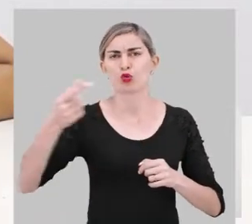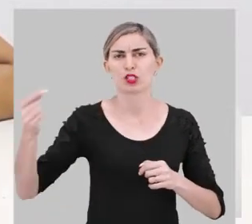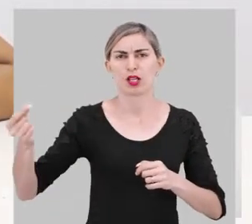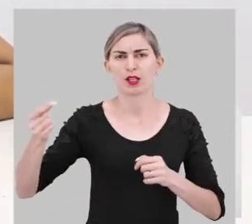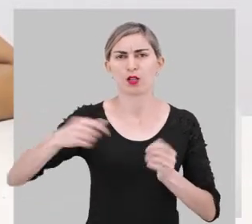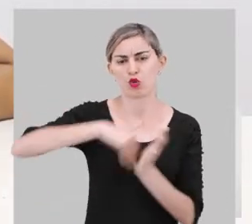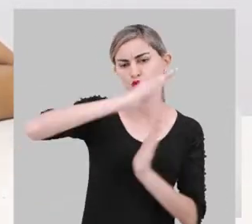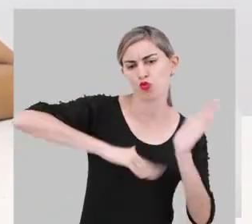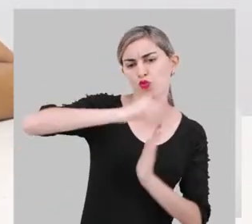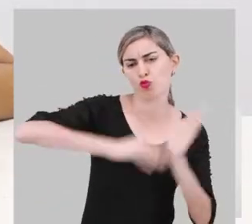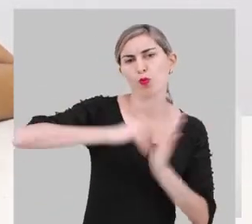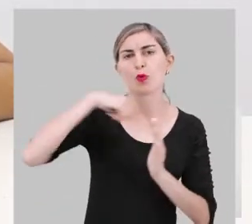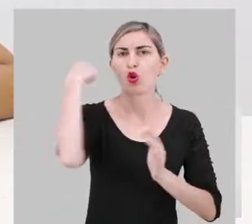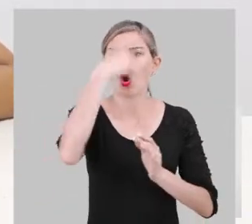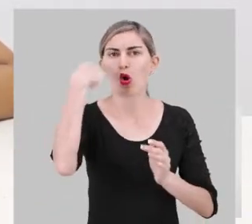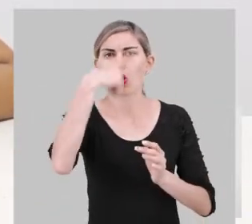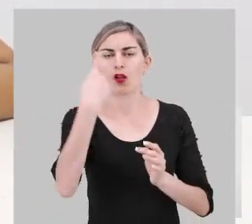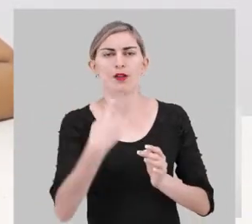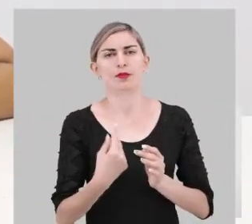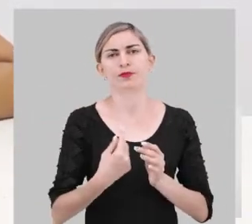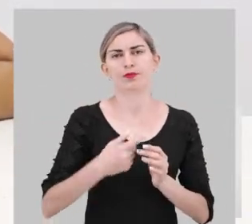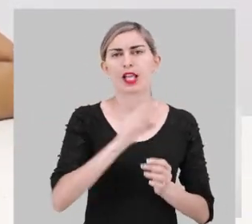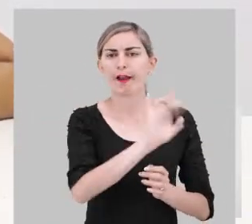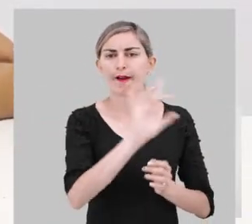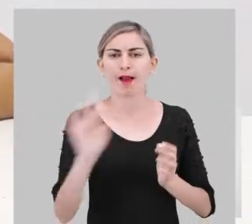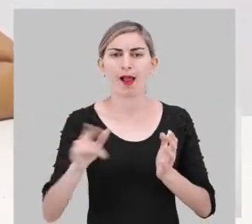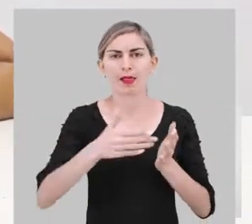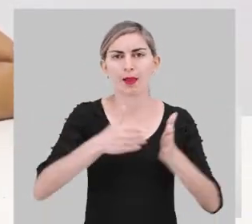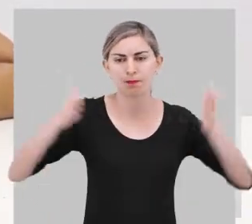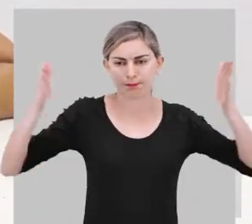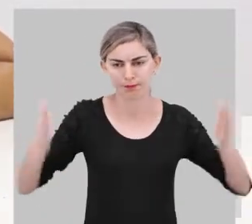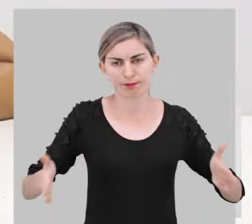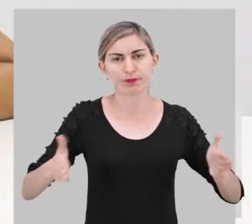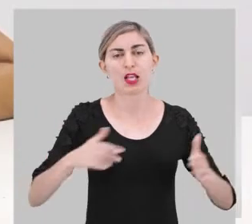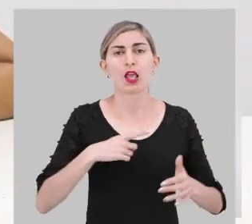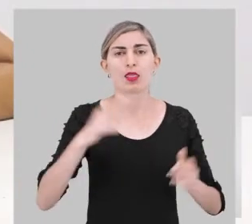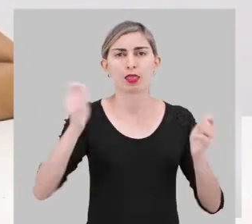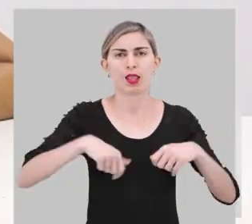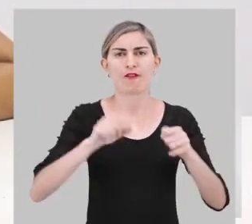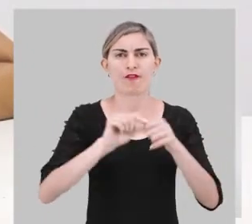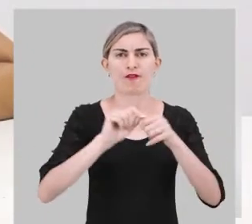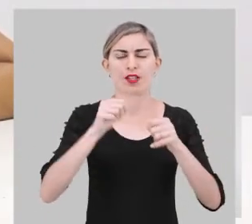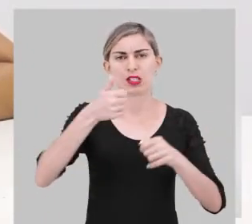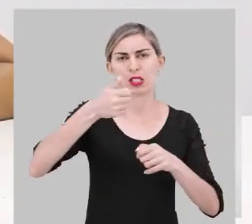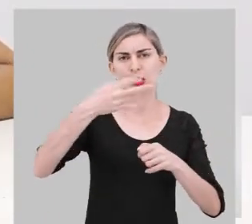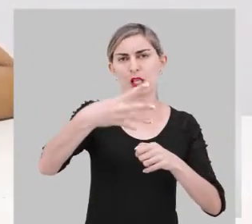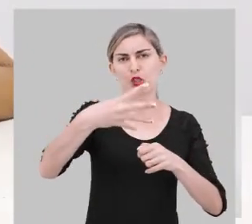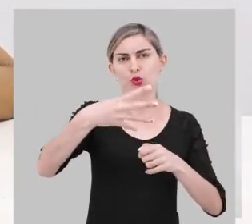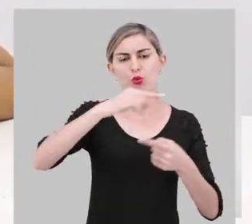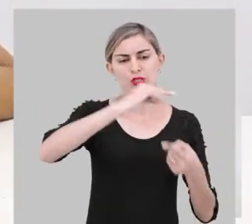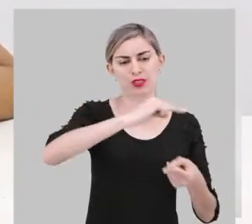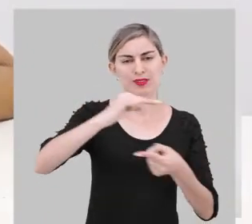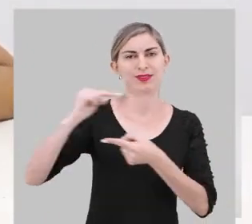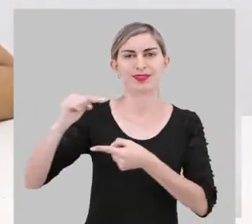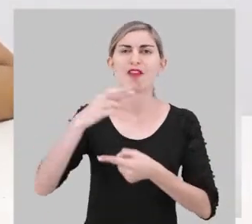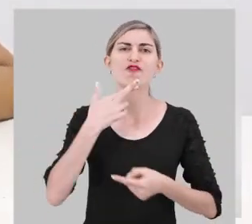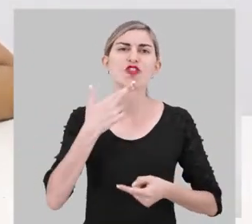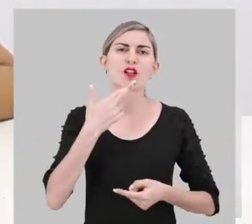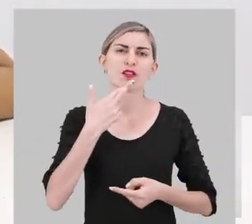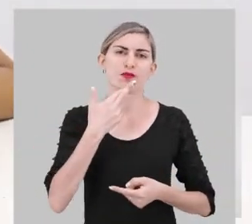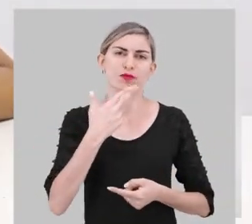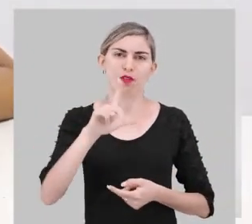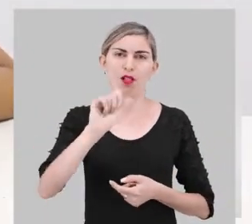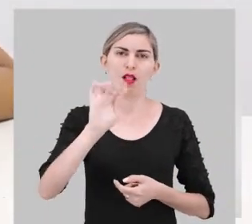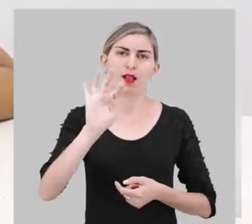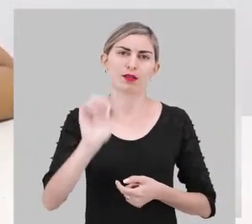folhas por hora e cada uma dessas folhas rende 14 latinhas. Ou seja, se eu produzo